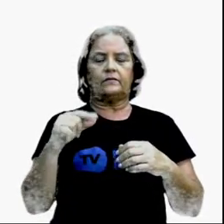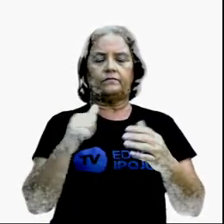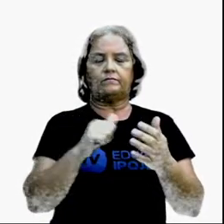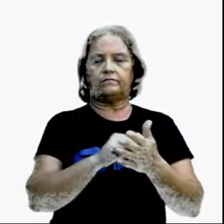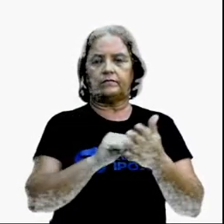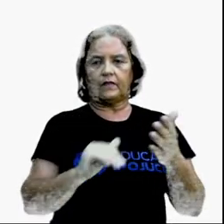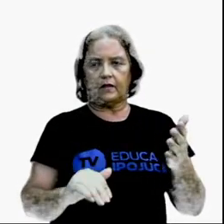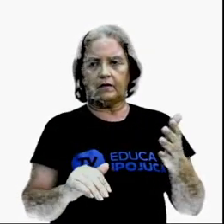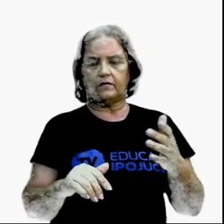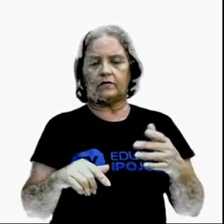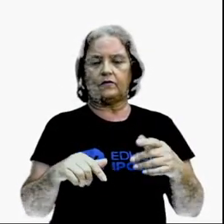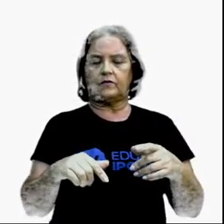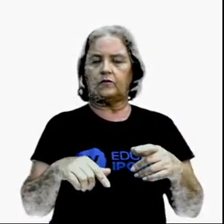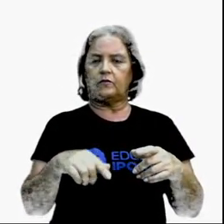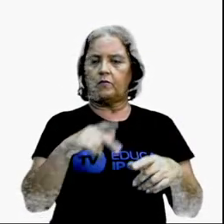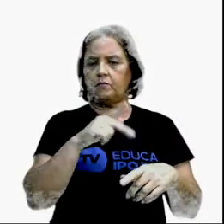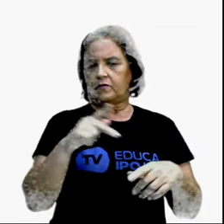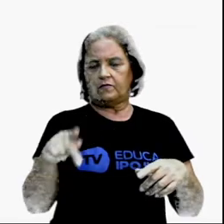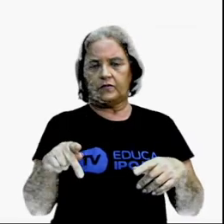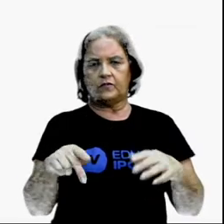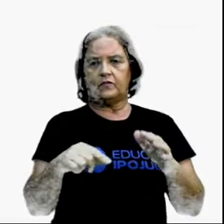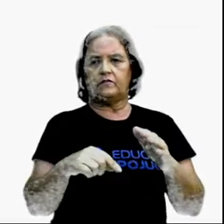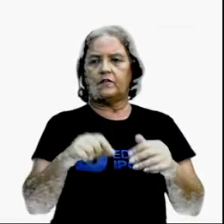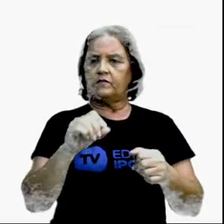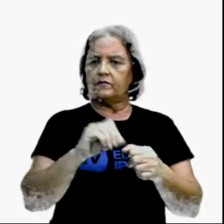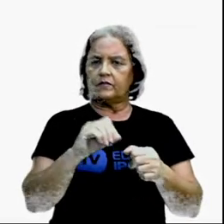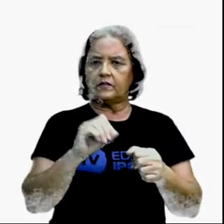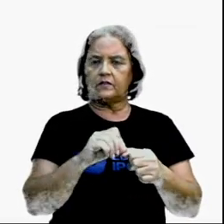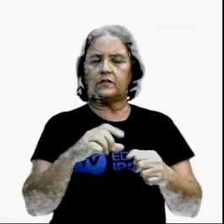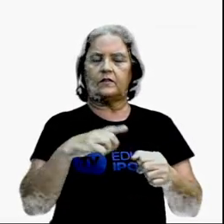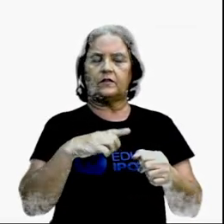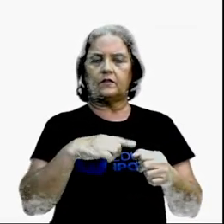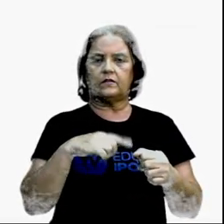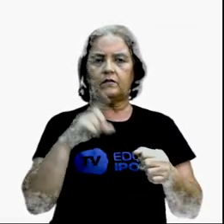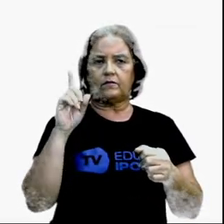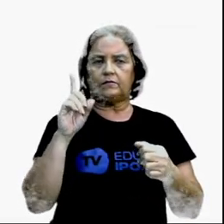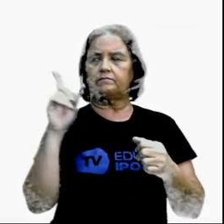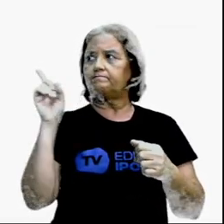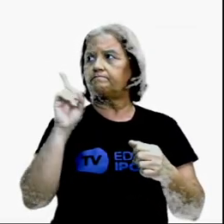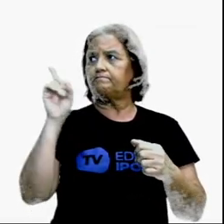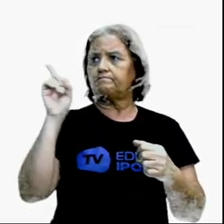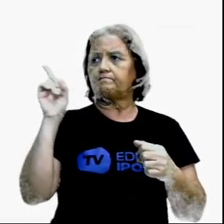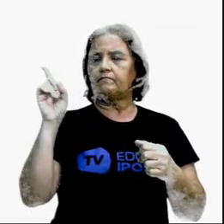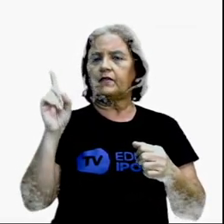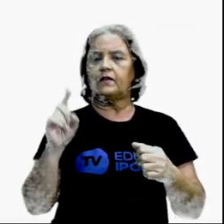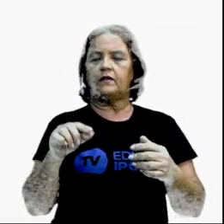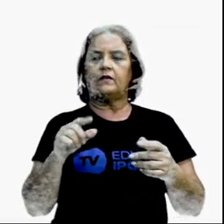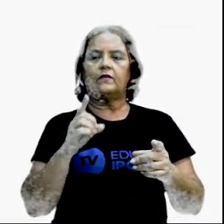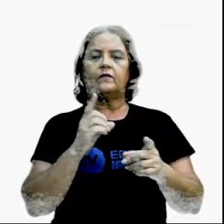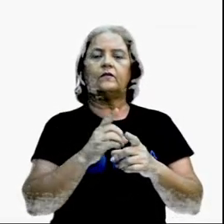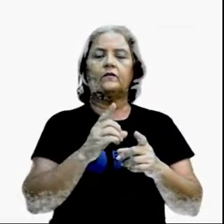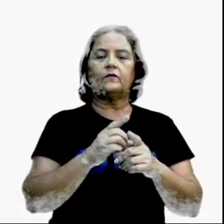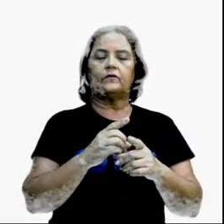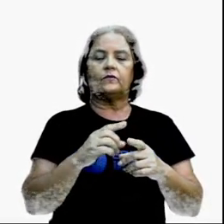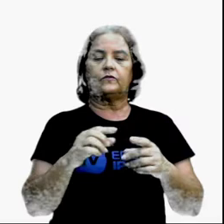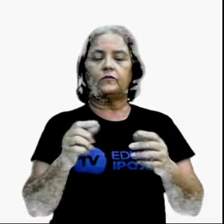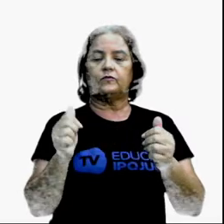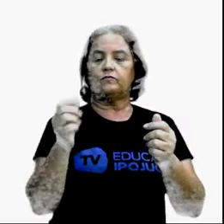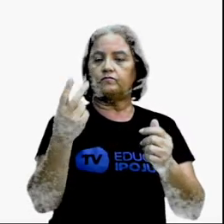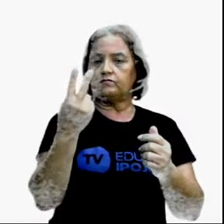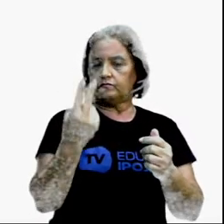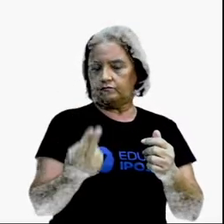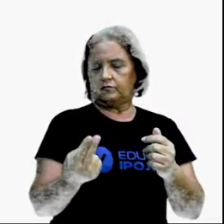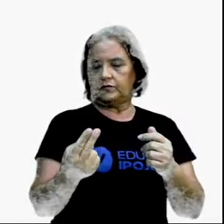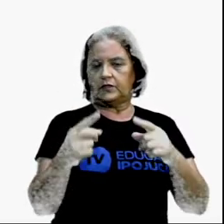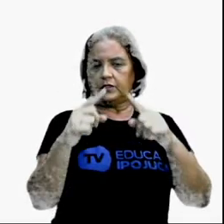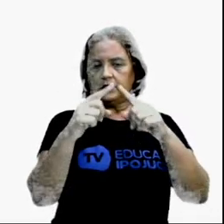atividade que o professor vai passar, ou a professora, está lá essa situação. Identifique os pares de triângulos semelhantes. No